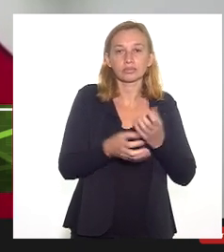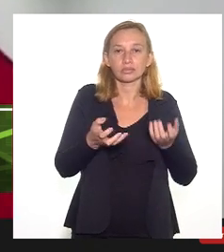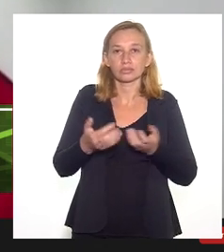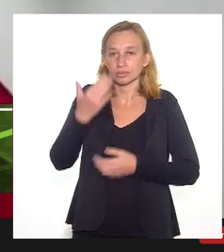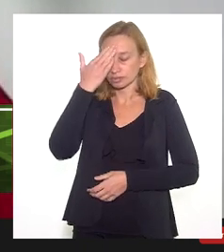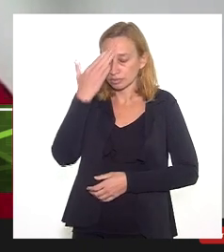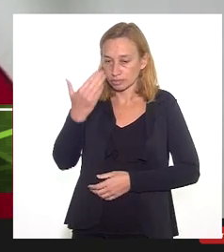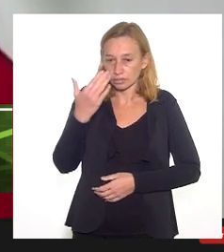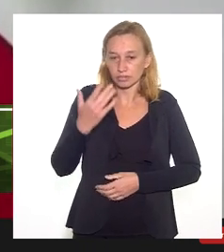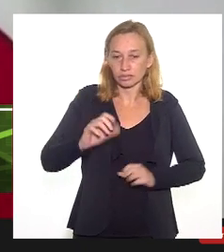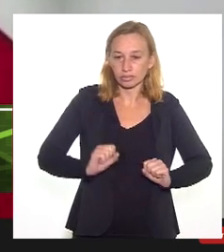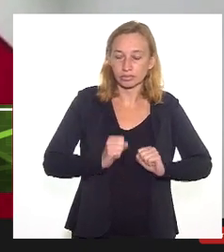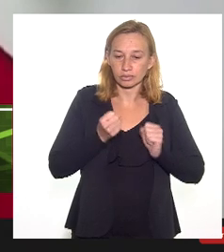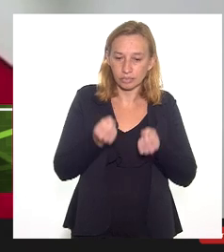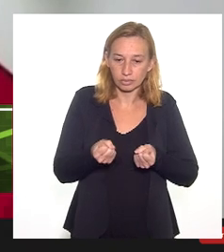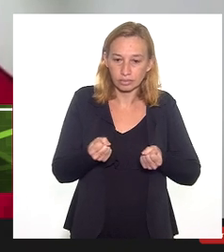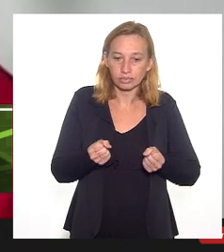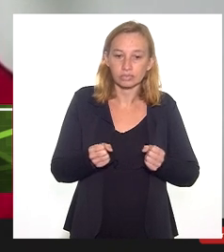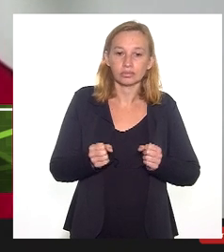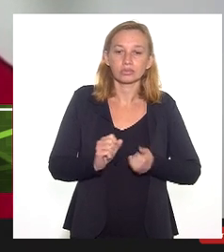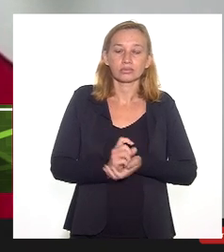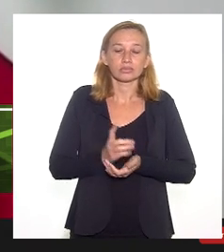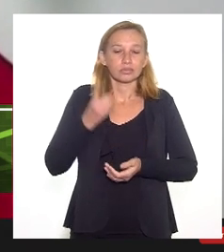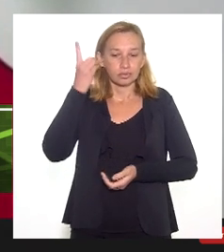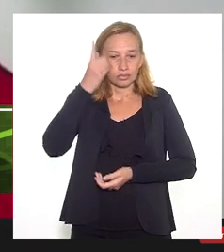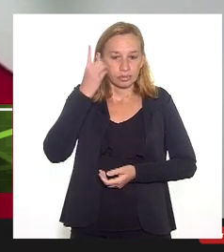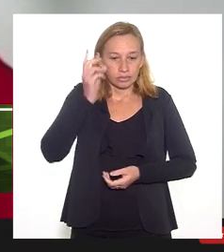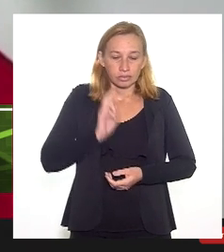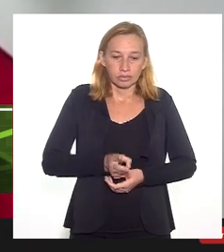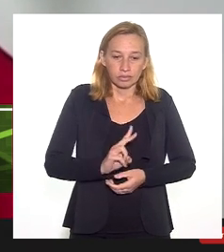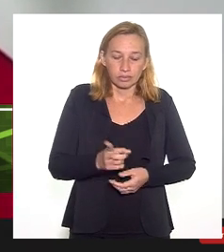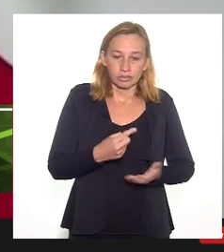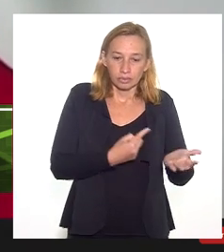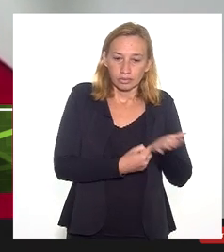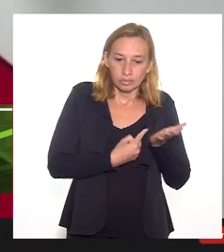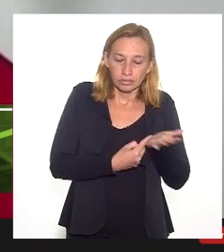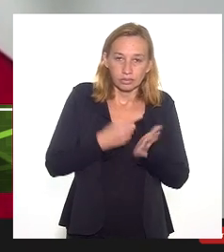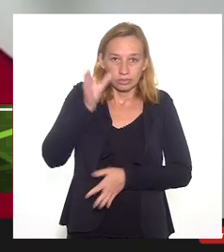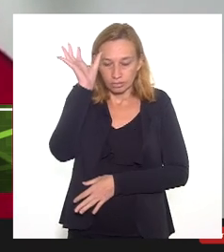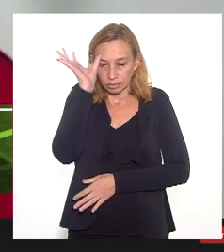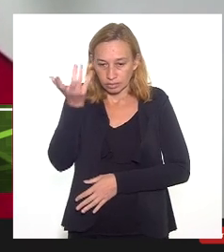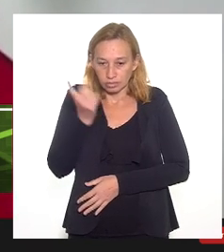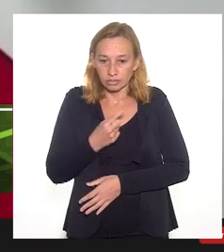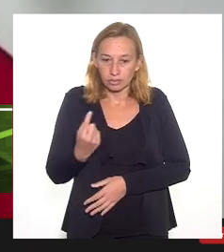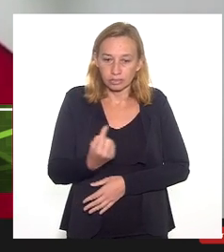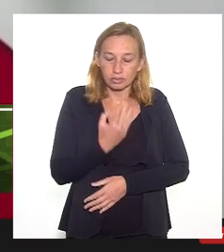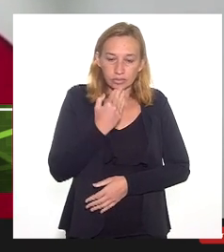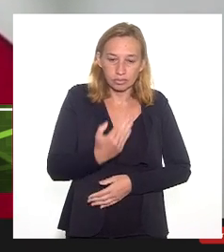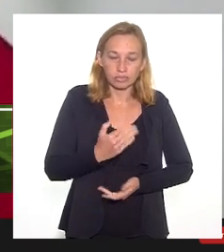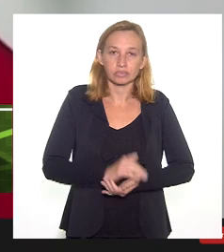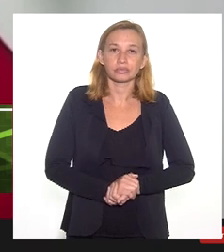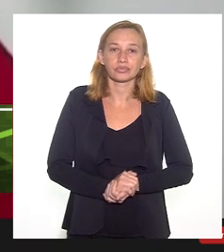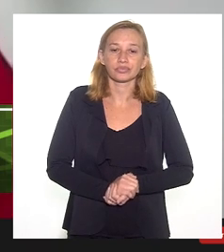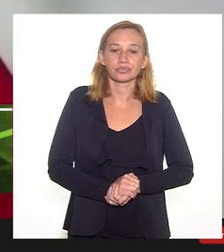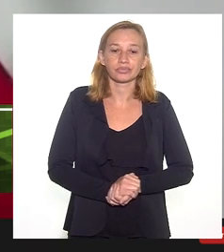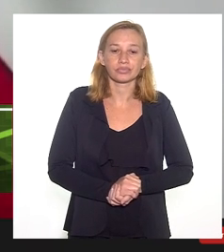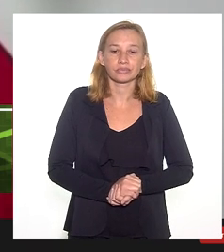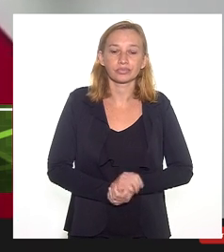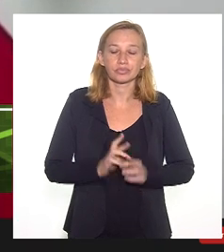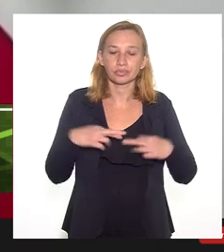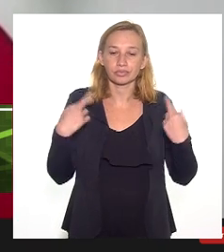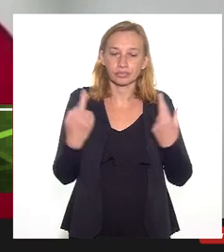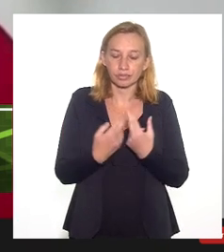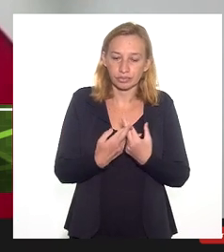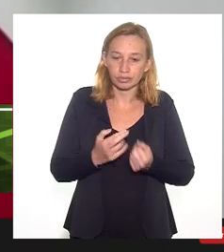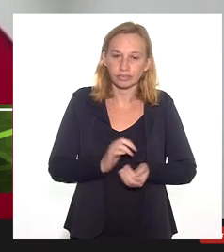agradecer pela dedicação e empenho desses parlamentares que sempre nos atendem em busca de soluções às nossas demandas nós temos nos reunidos